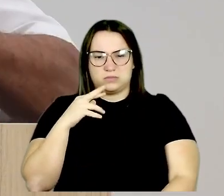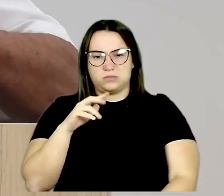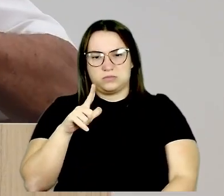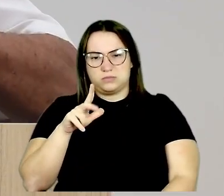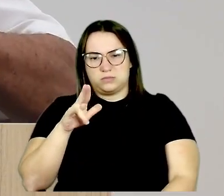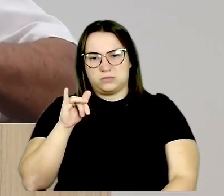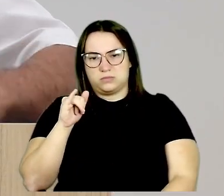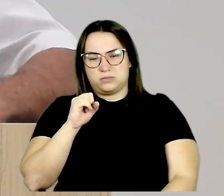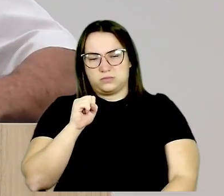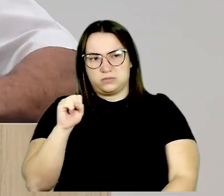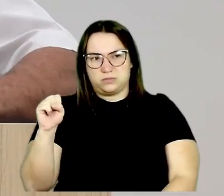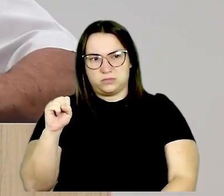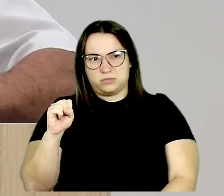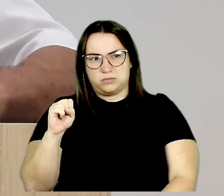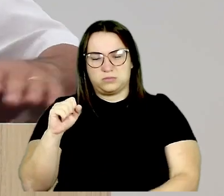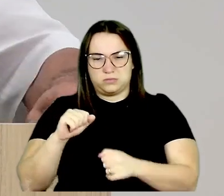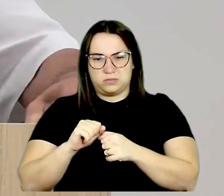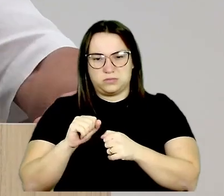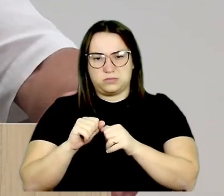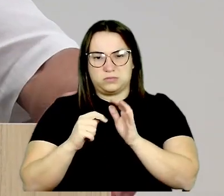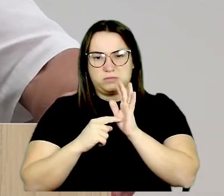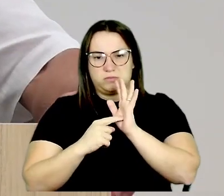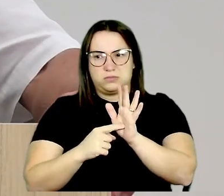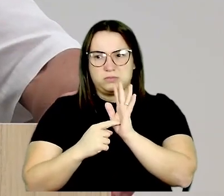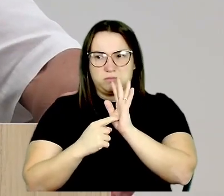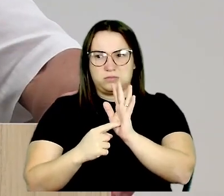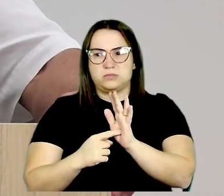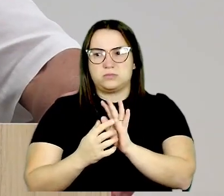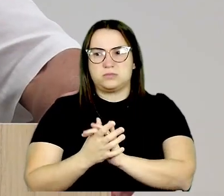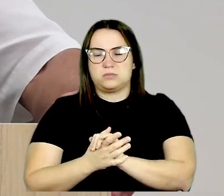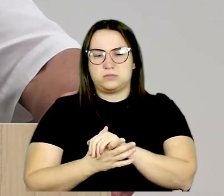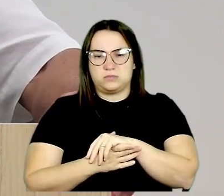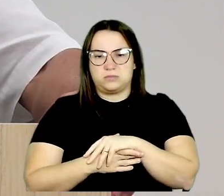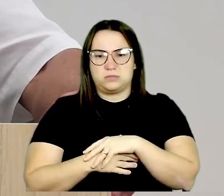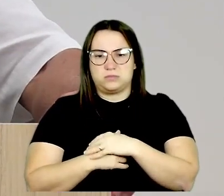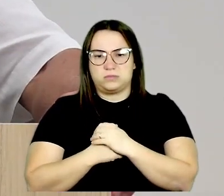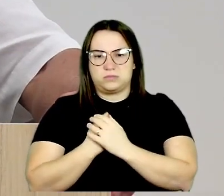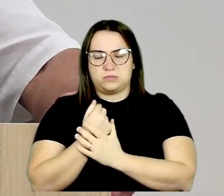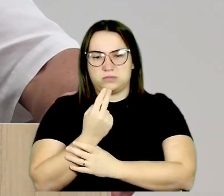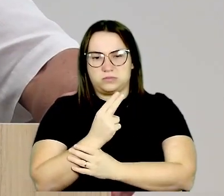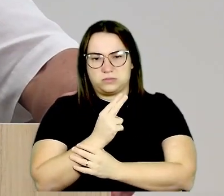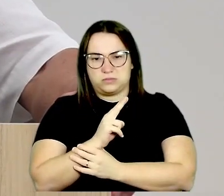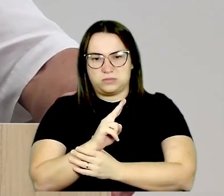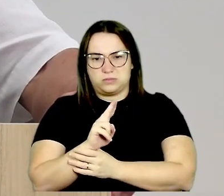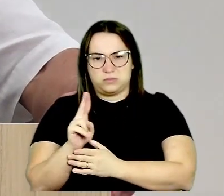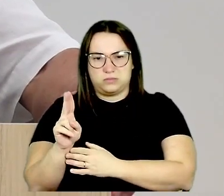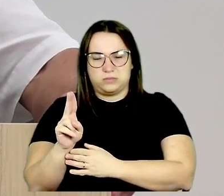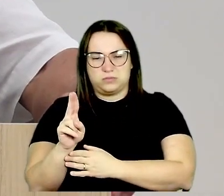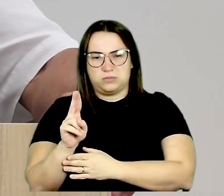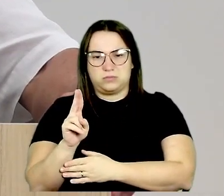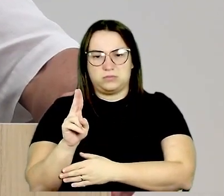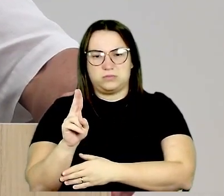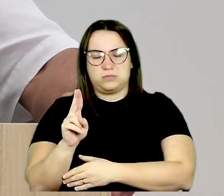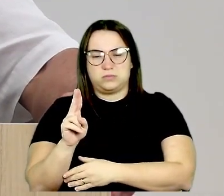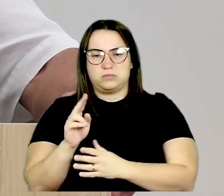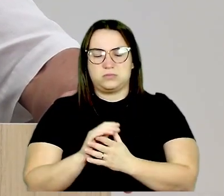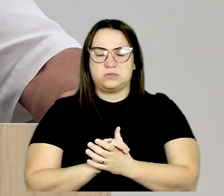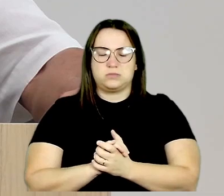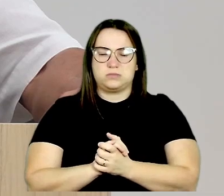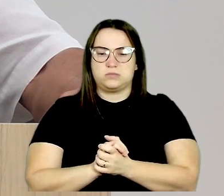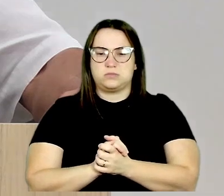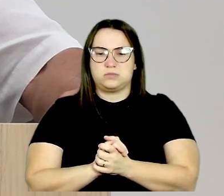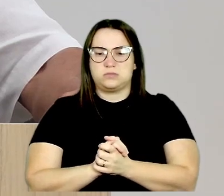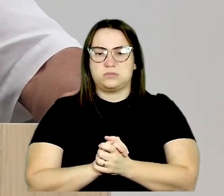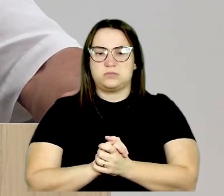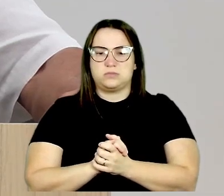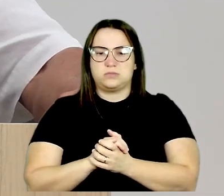feito essa indicação da nomeação do Viveiro Central